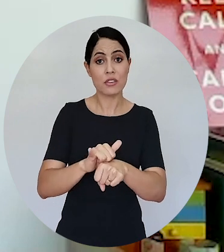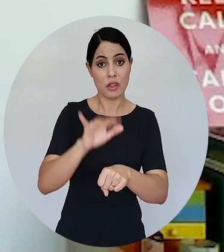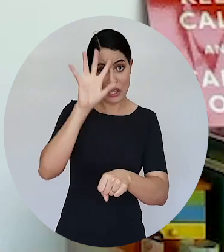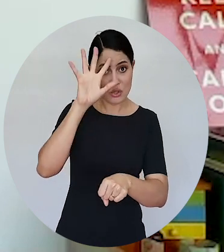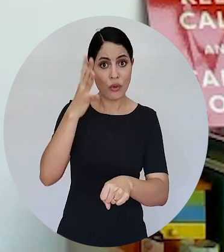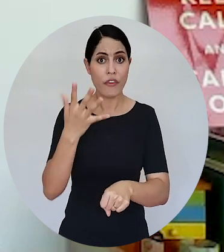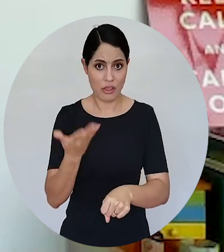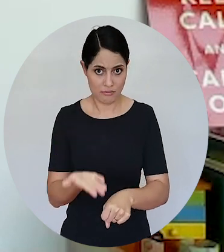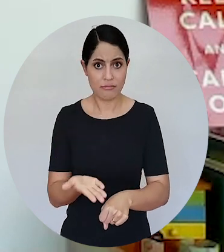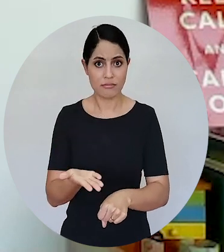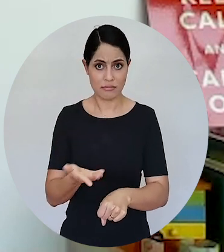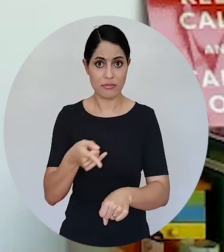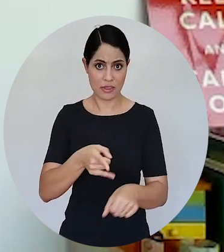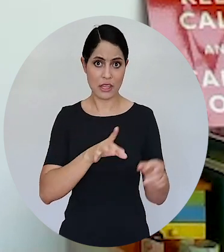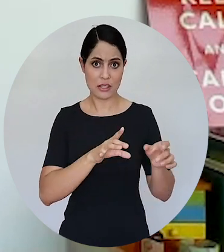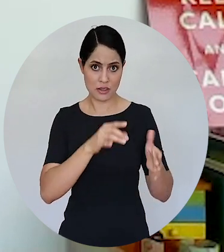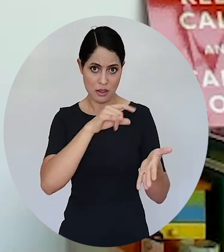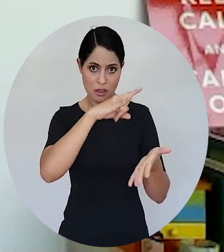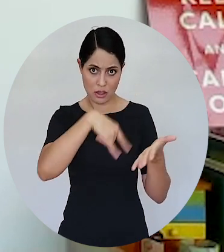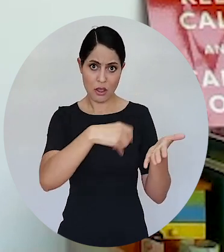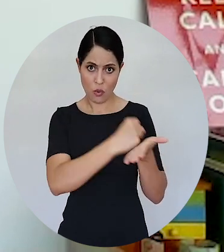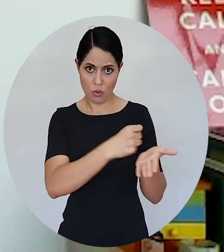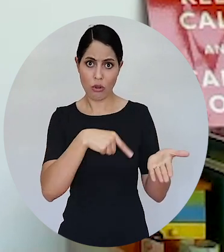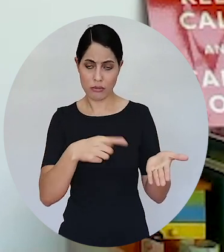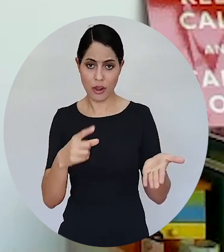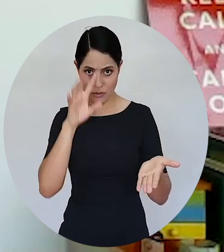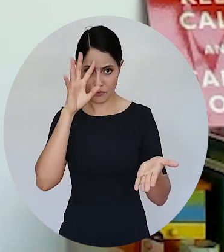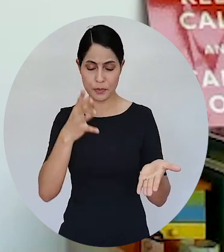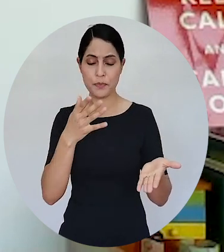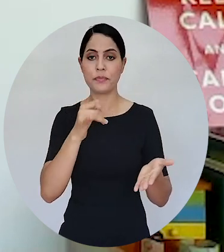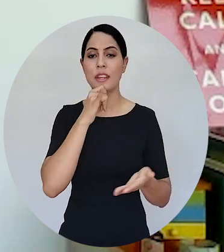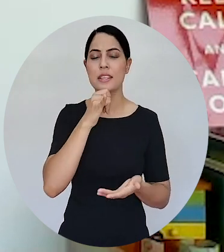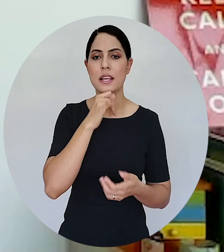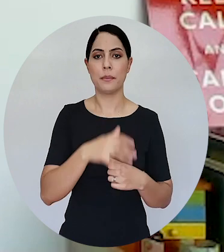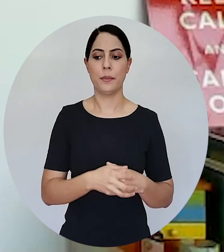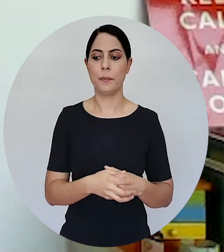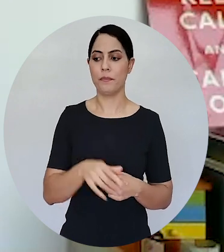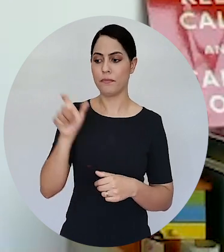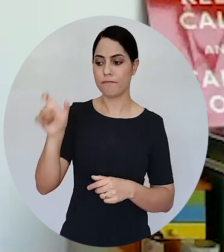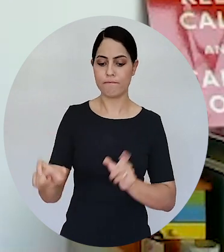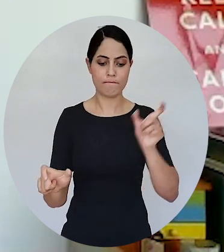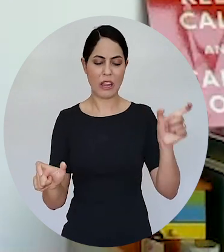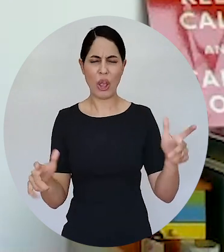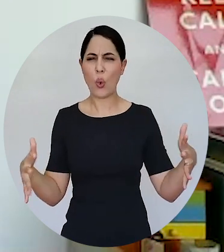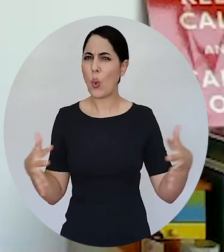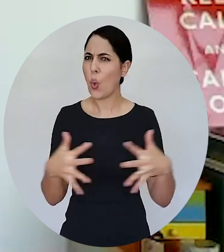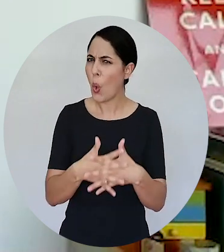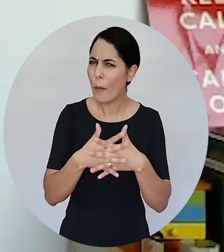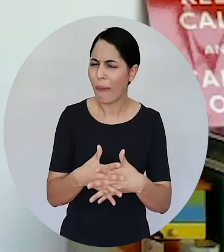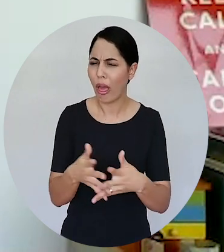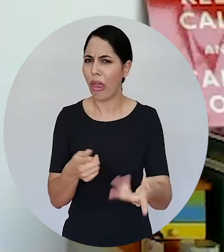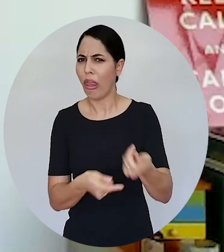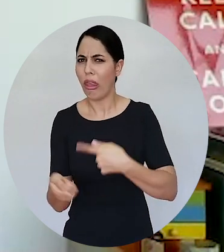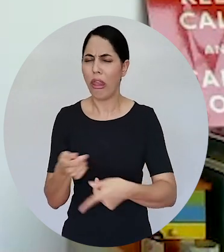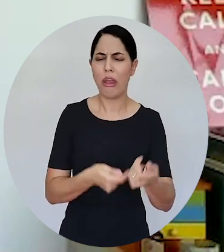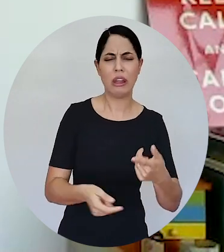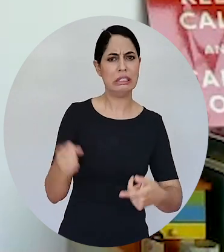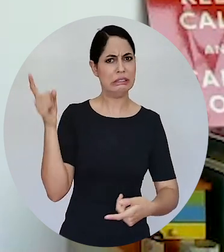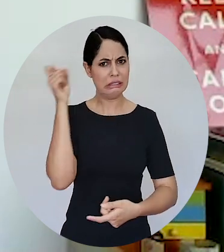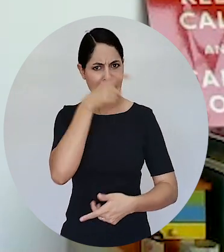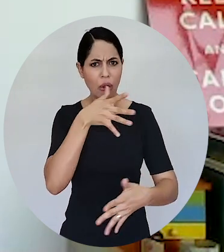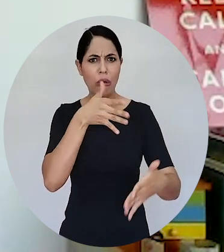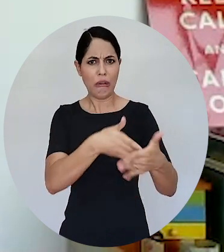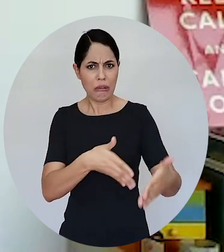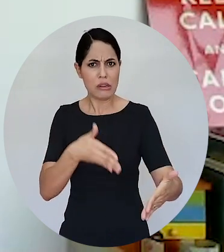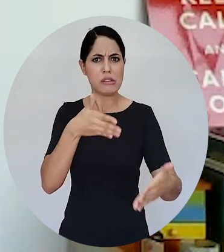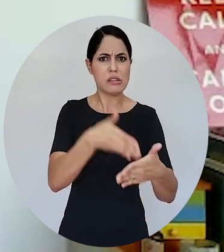caminho que faça mais sentido dentro daquele contrato. Então, por exemplo, quando as negociações são complexas, quando as negociações